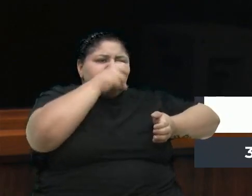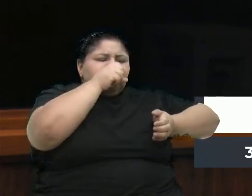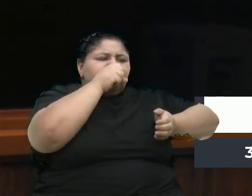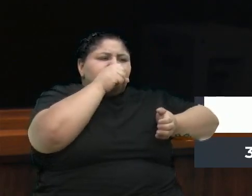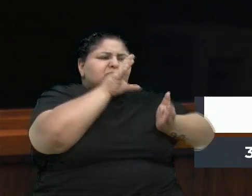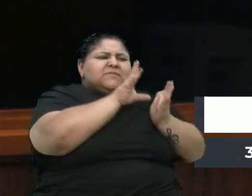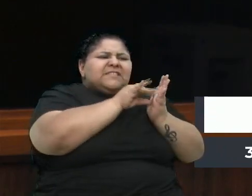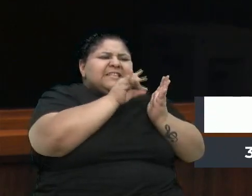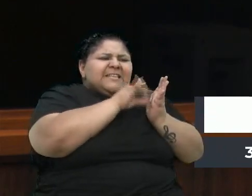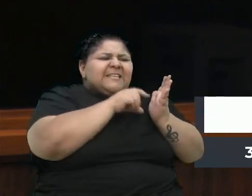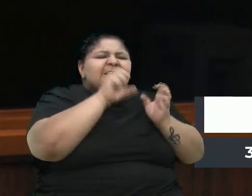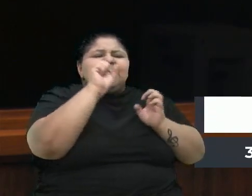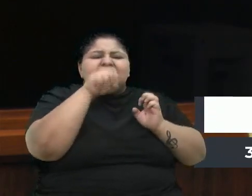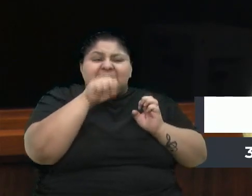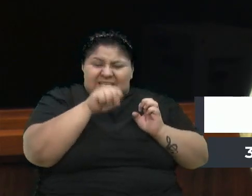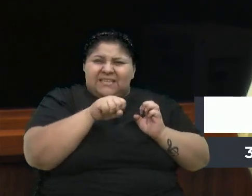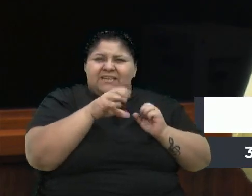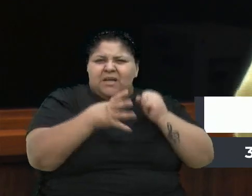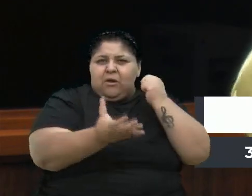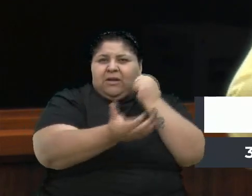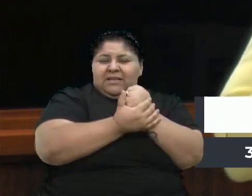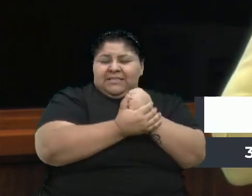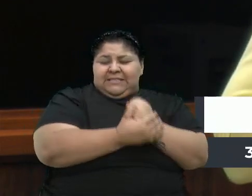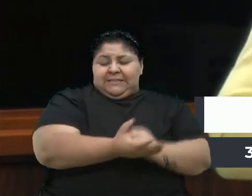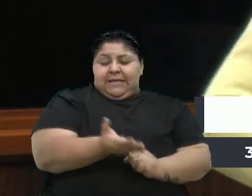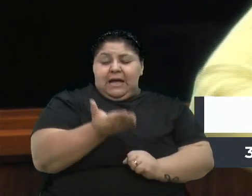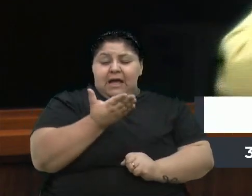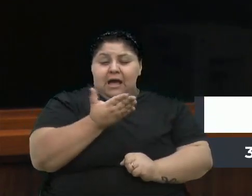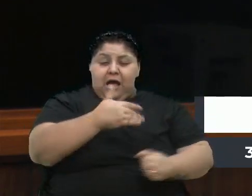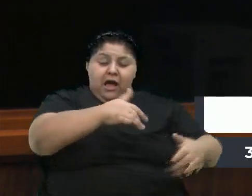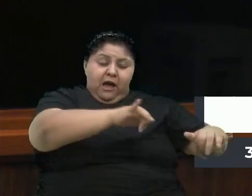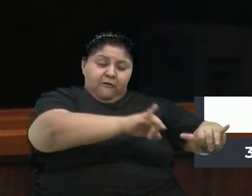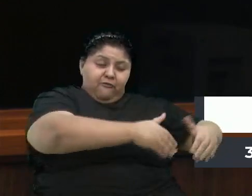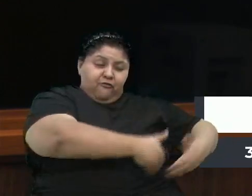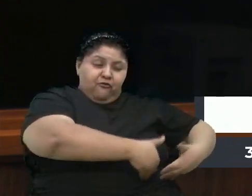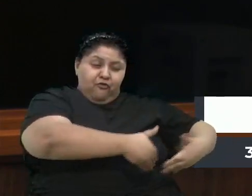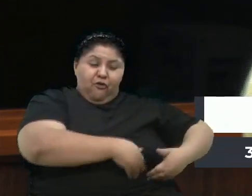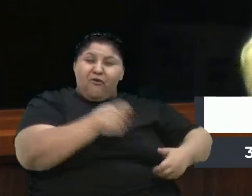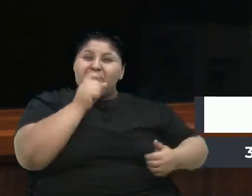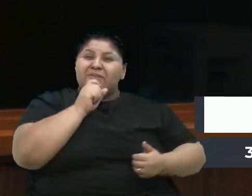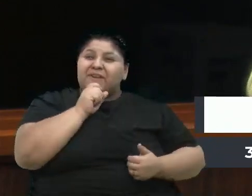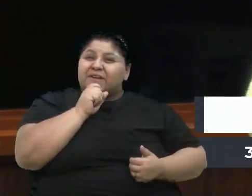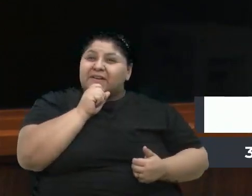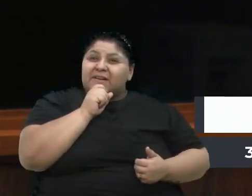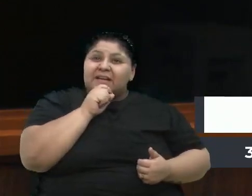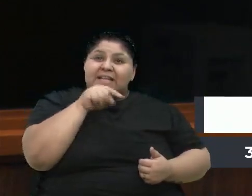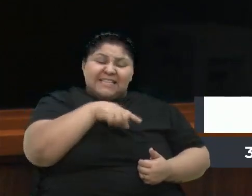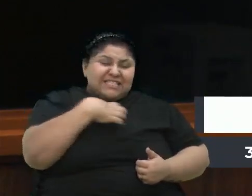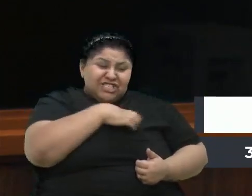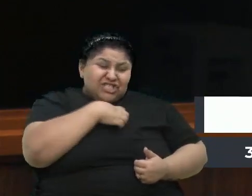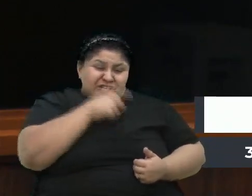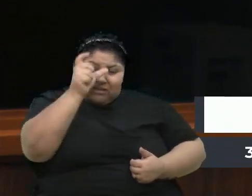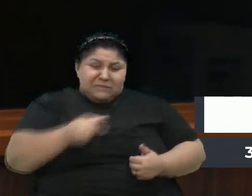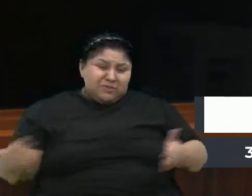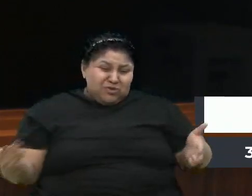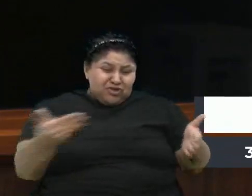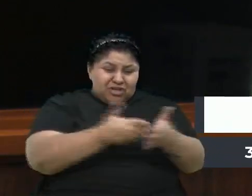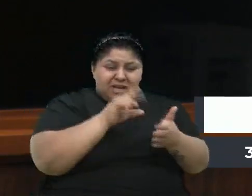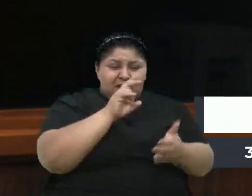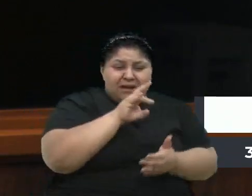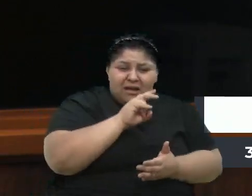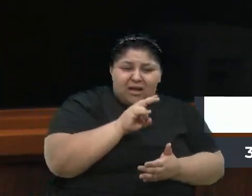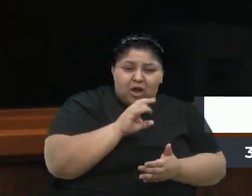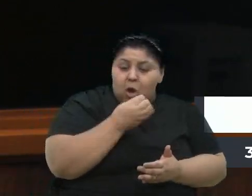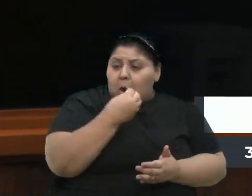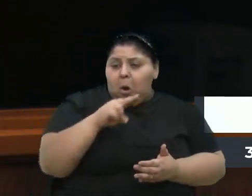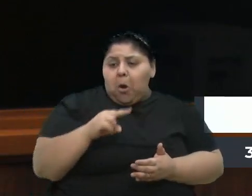aguentar a fome e o frio. É assim que muitas pessoas vão para as drogas, ou é porque estão, ou não vai me dizer que no prédio